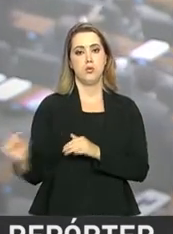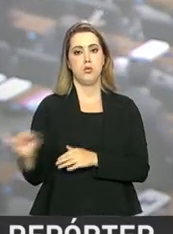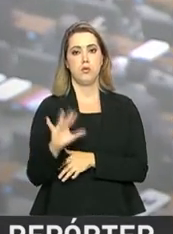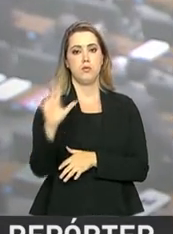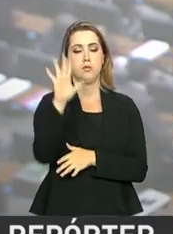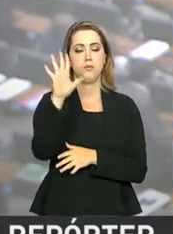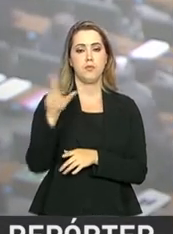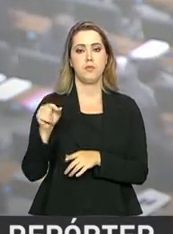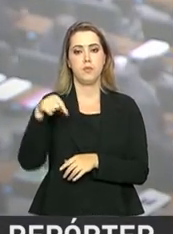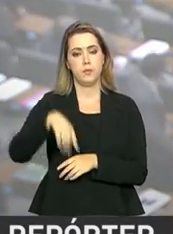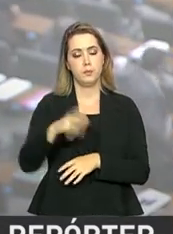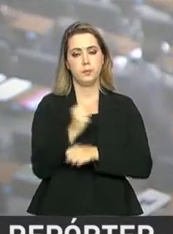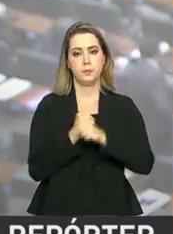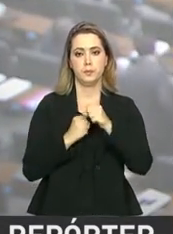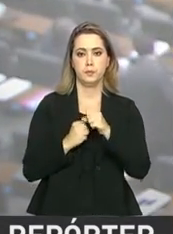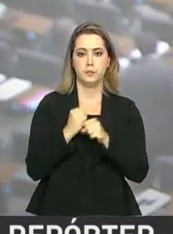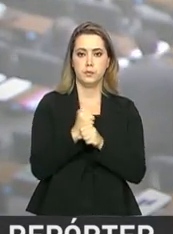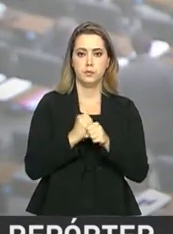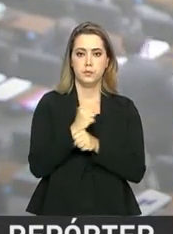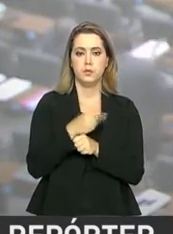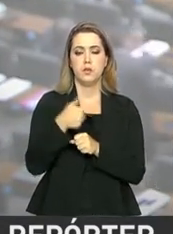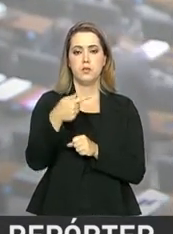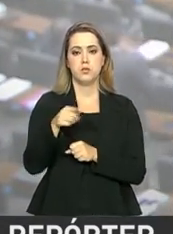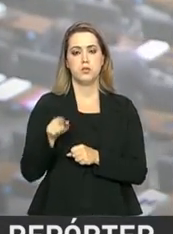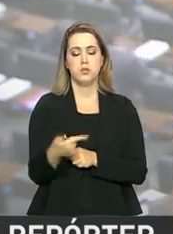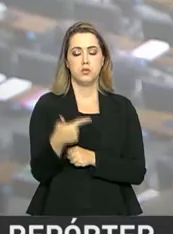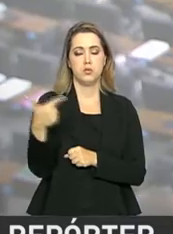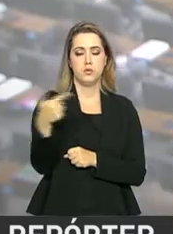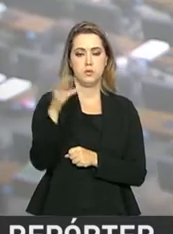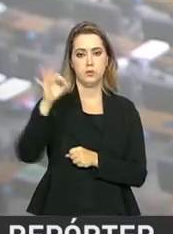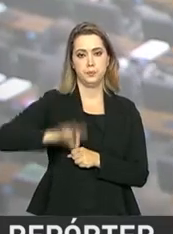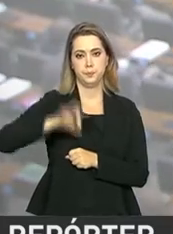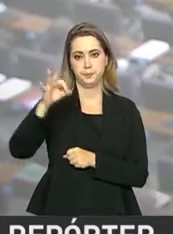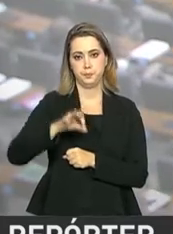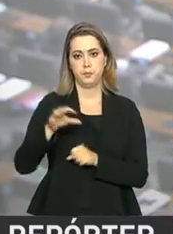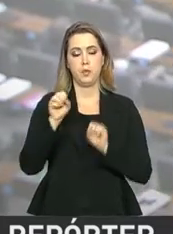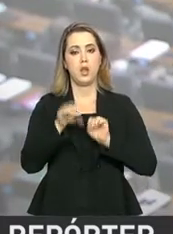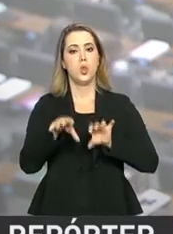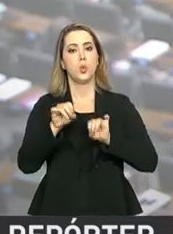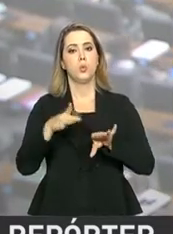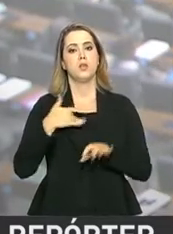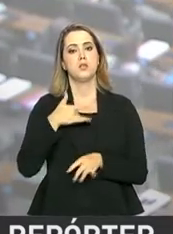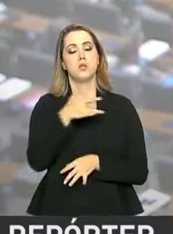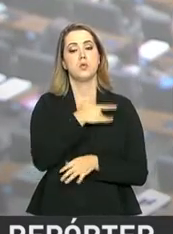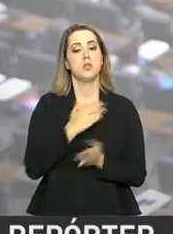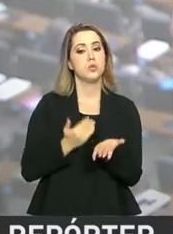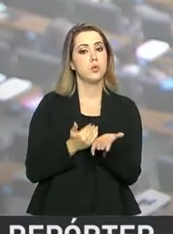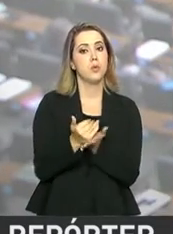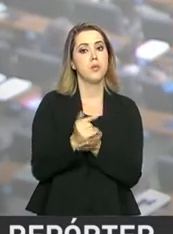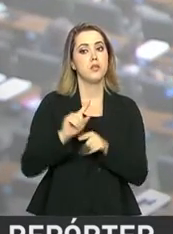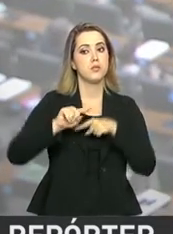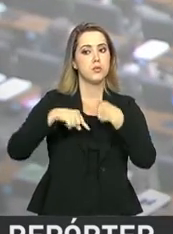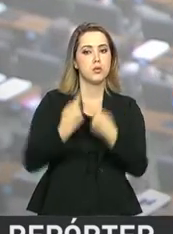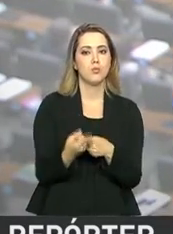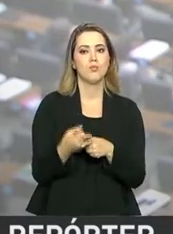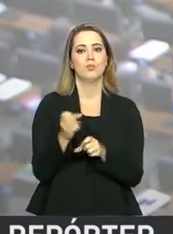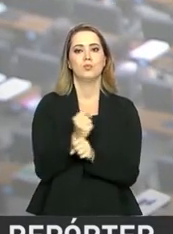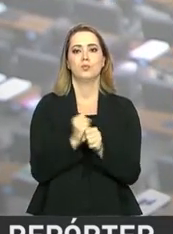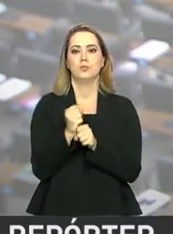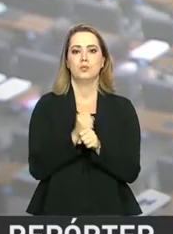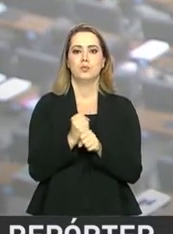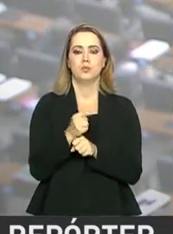inflação previsto para este ano, que é de 7,2%. Educação e saúde vão obedecer a regra a partir